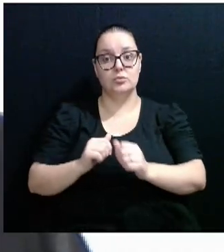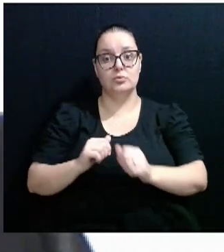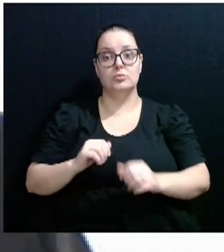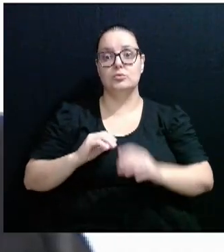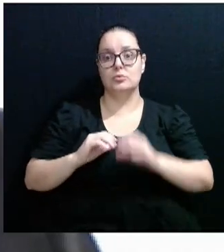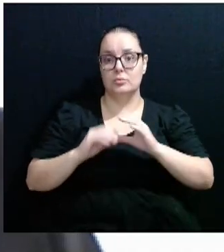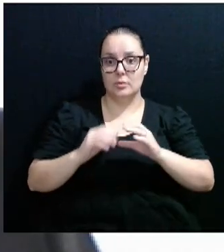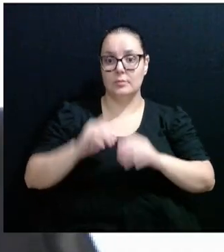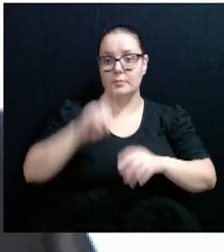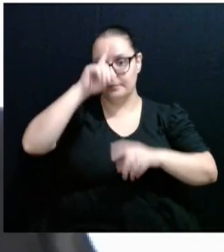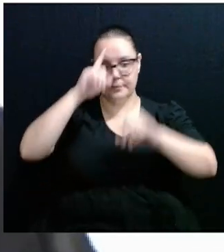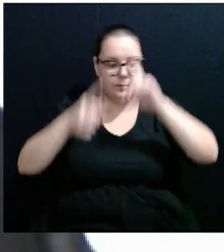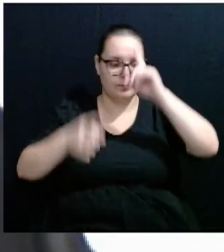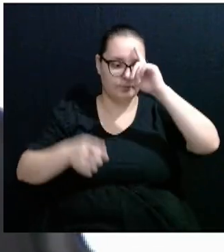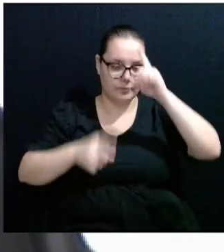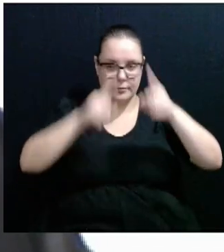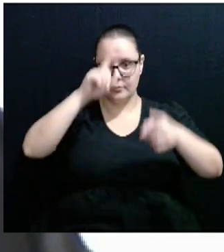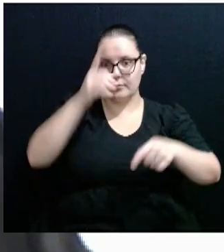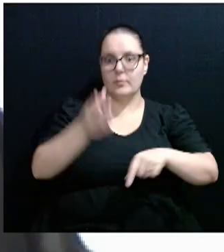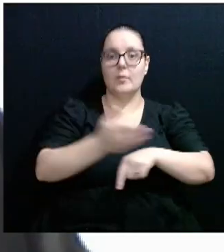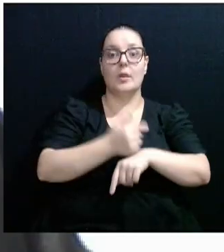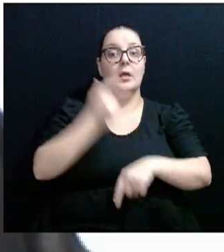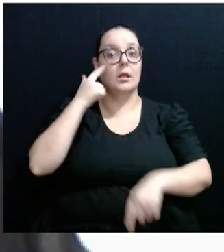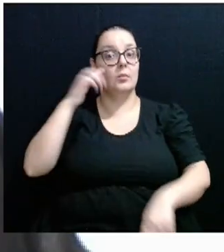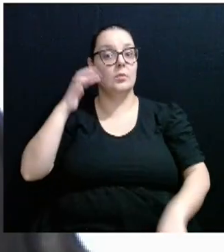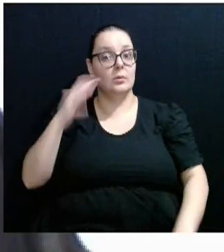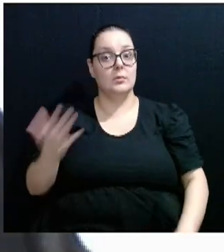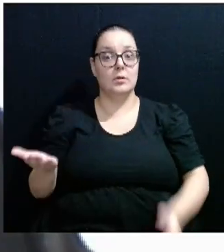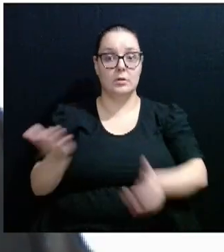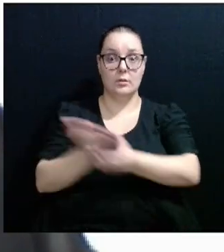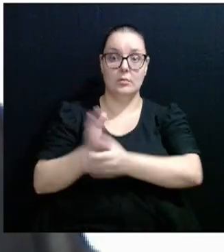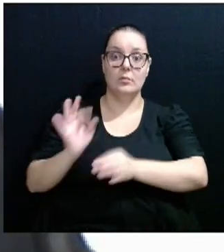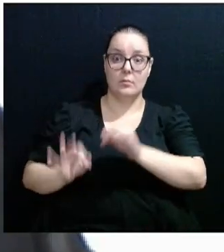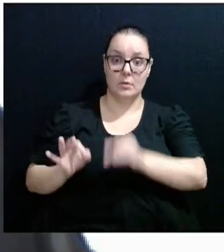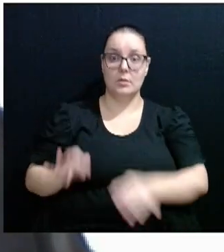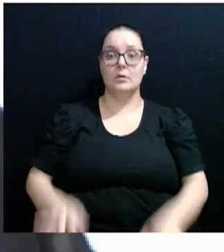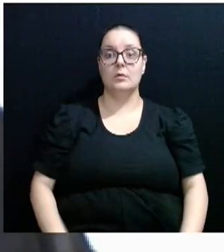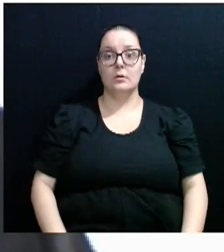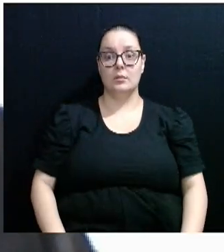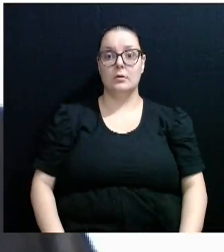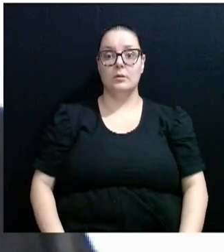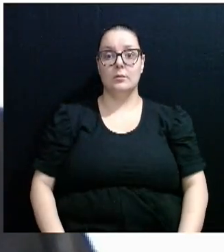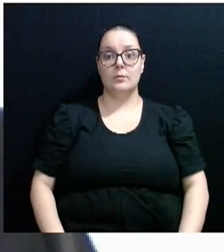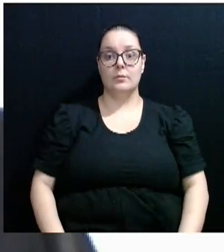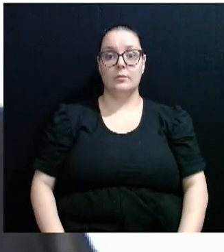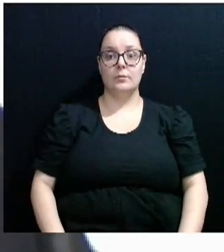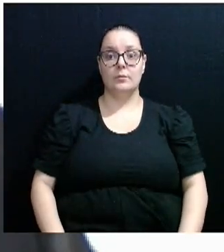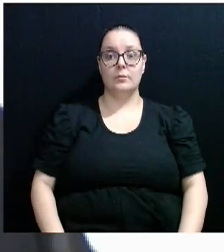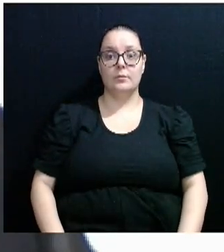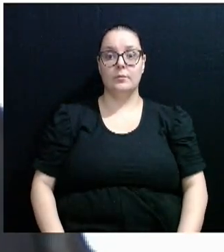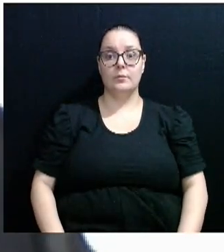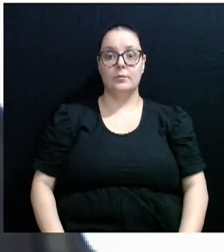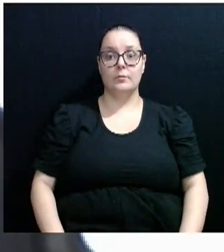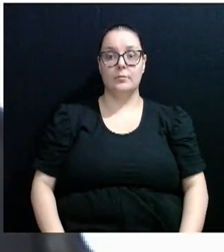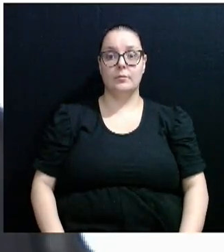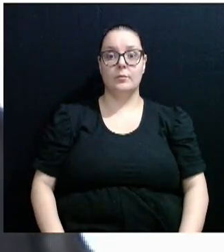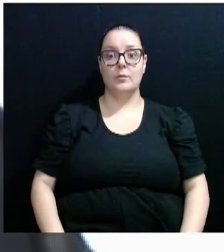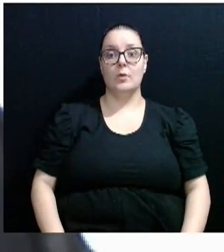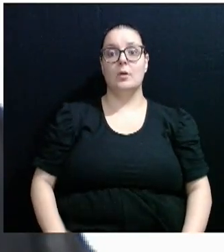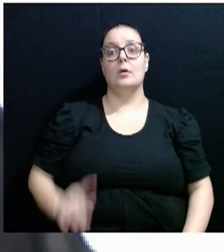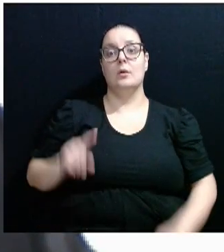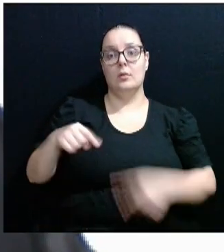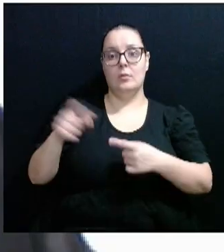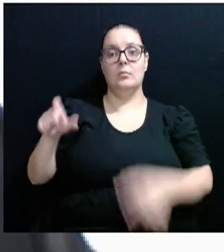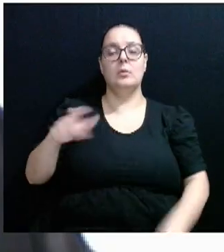de decisão antes de se pensar em entrar com uma ação na justiça. Já tratando-se de seguro-saúde, plano de